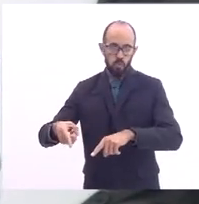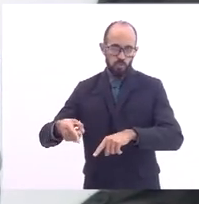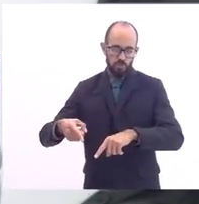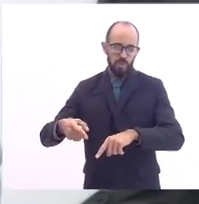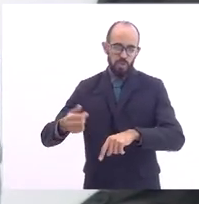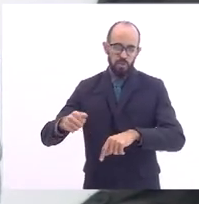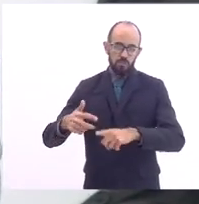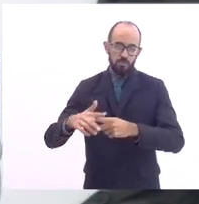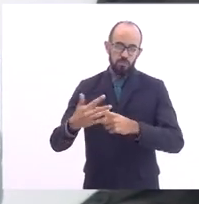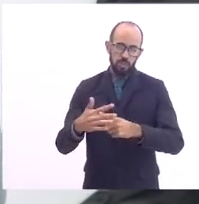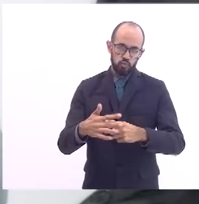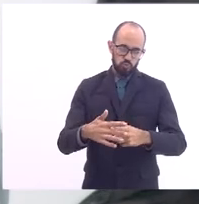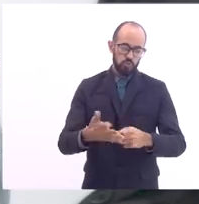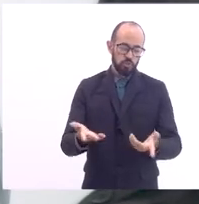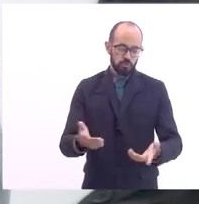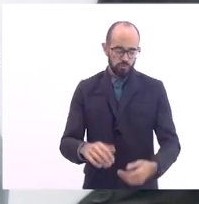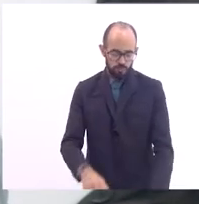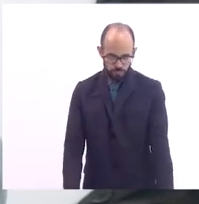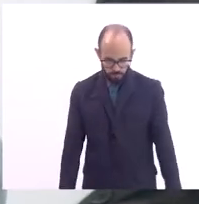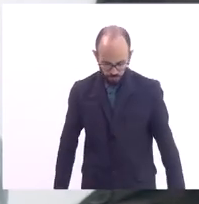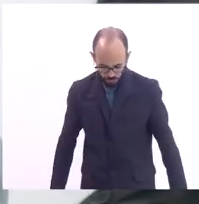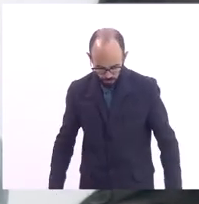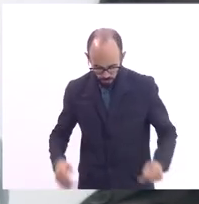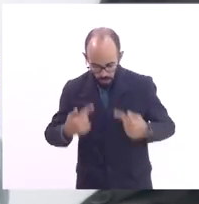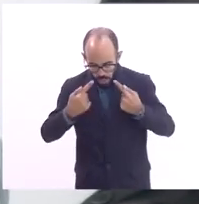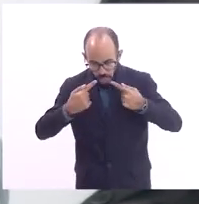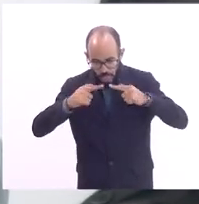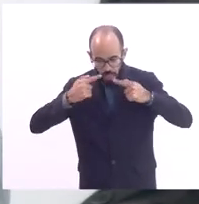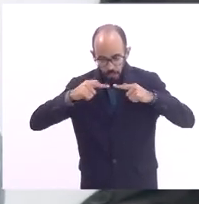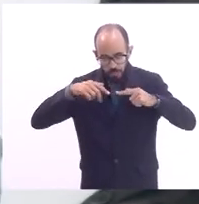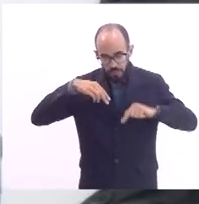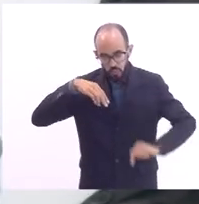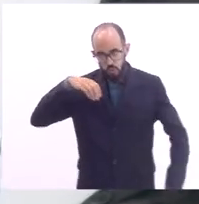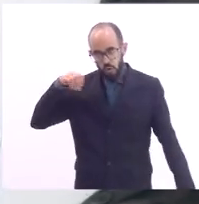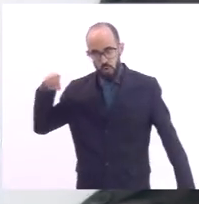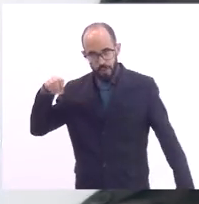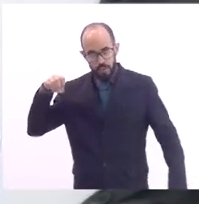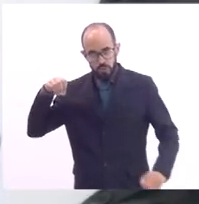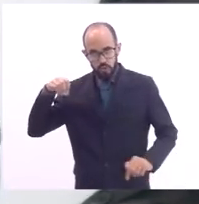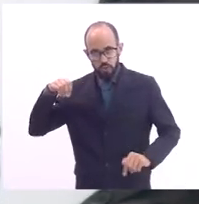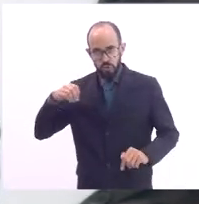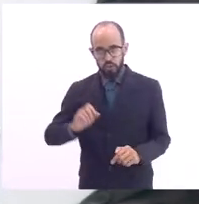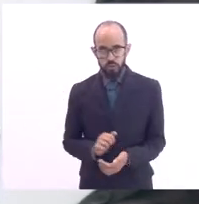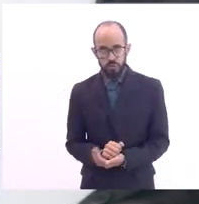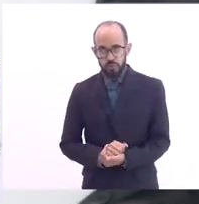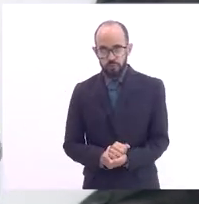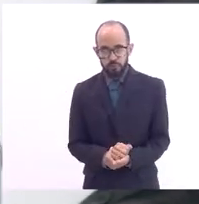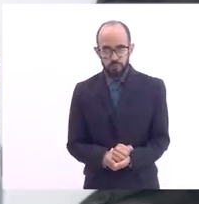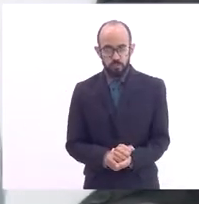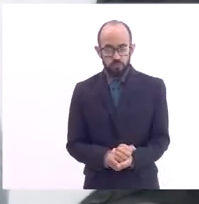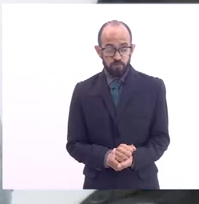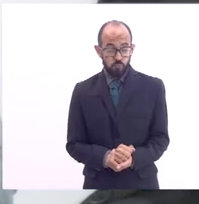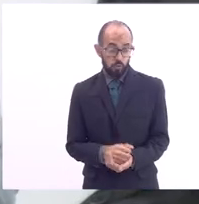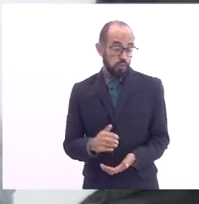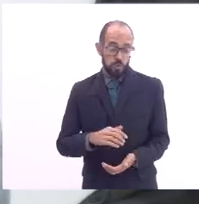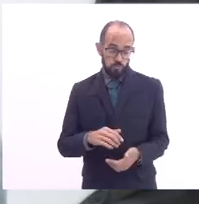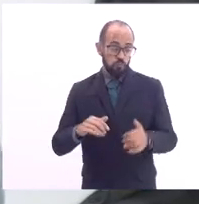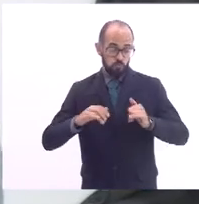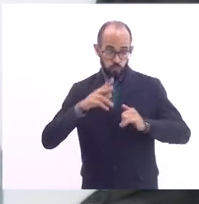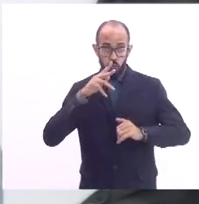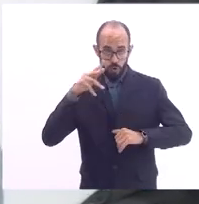calibre. Bom, a reclamação no Noroeste foi realmente retumbante, né?